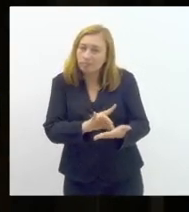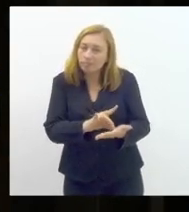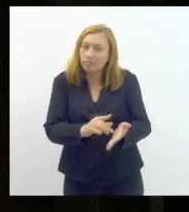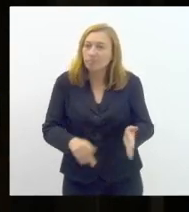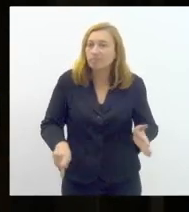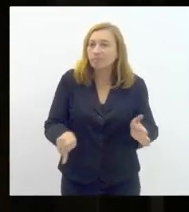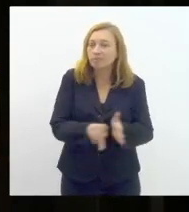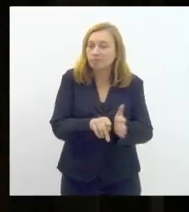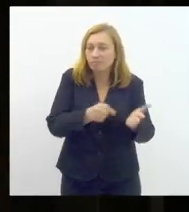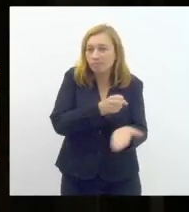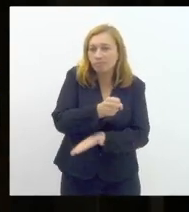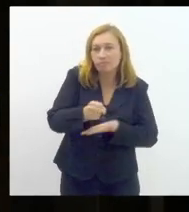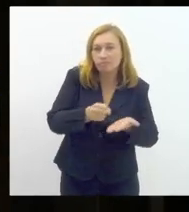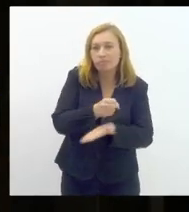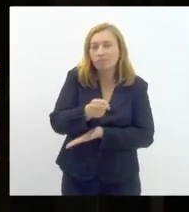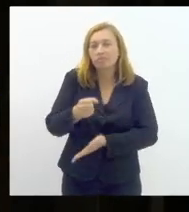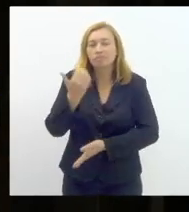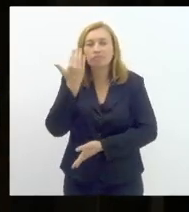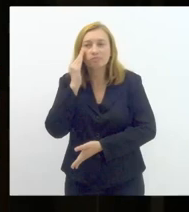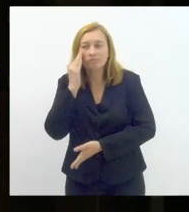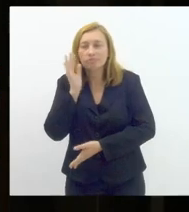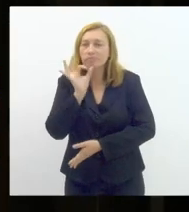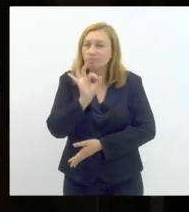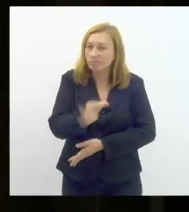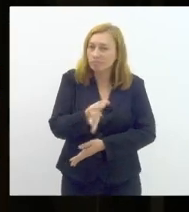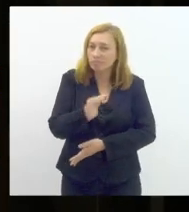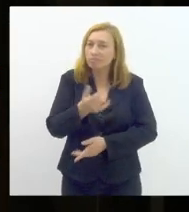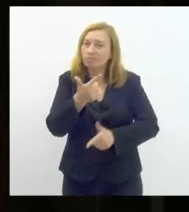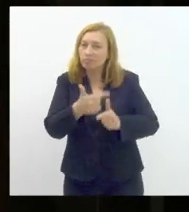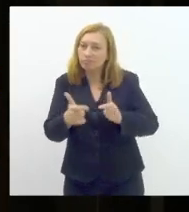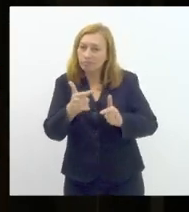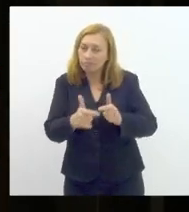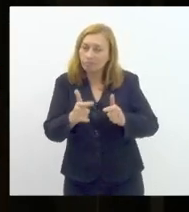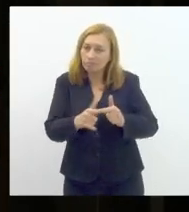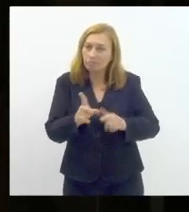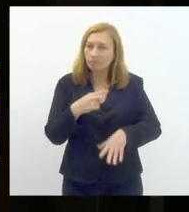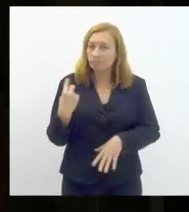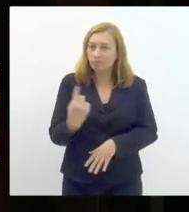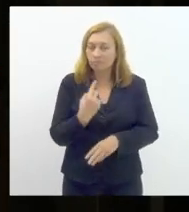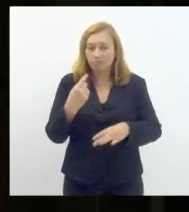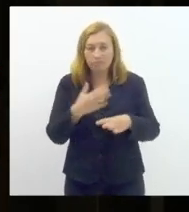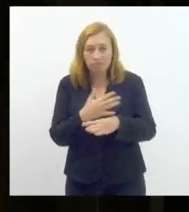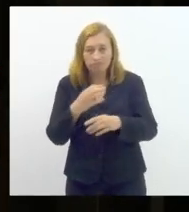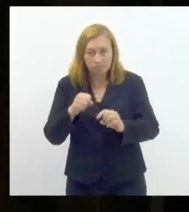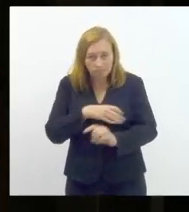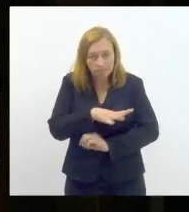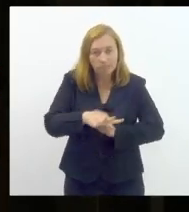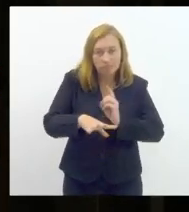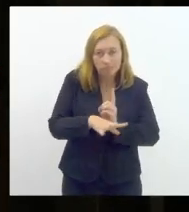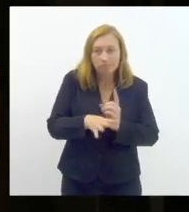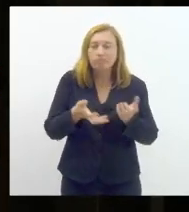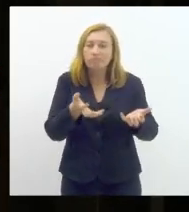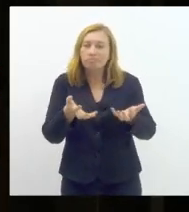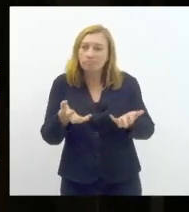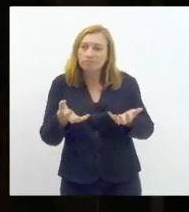parte para entender quais realmente são os problemas da nossa sociedade. E